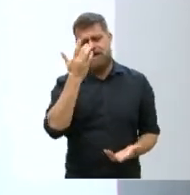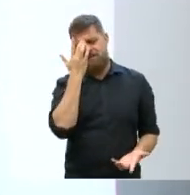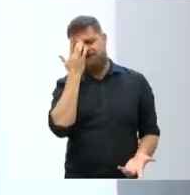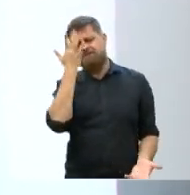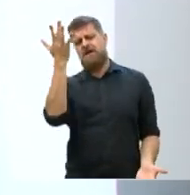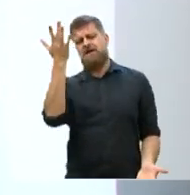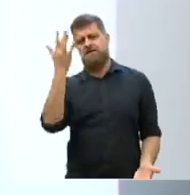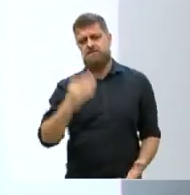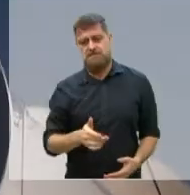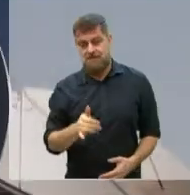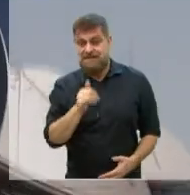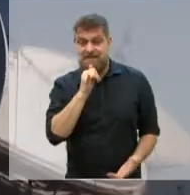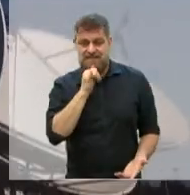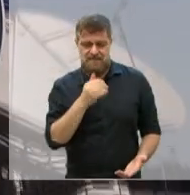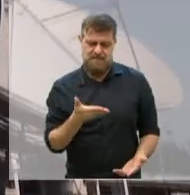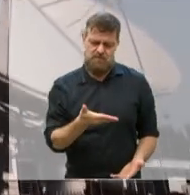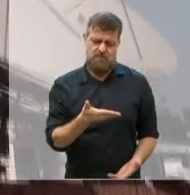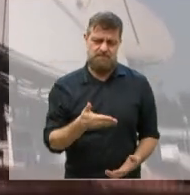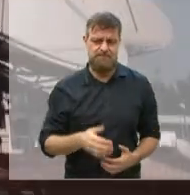Sem dúvida fica mais fácil.